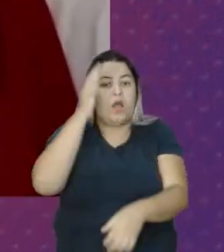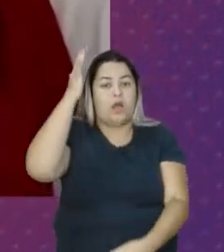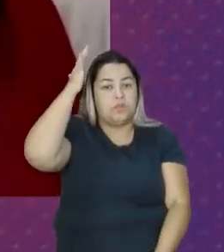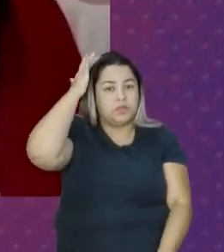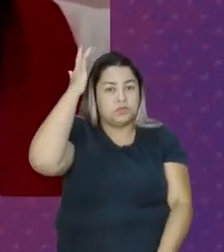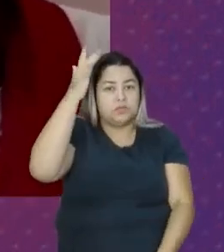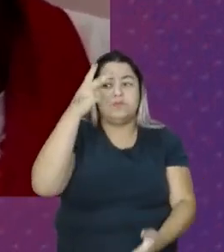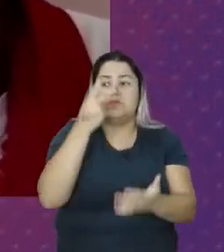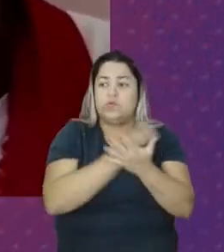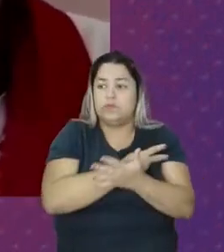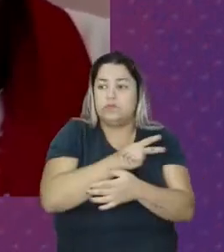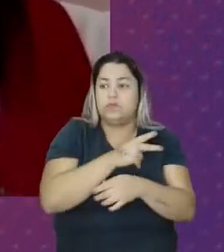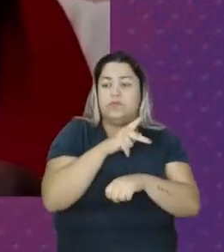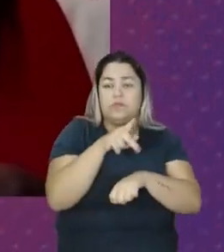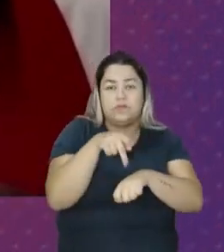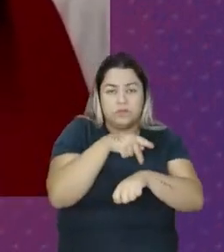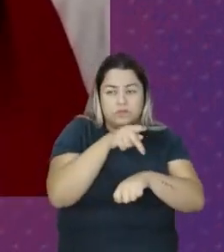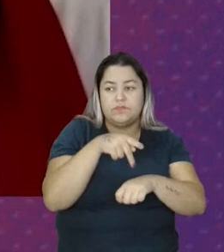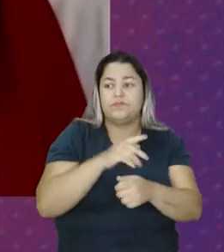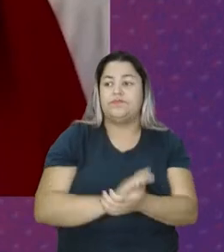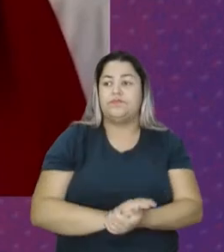que aconteceu no nosso país,